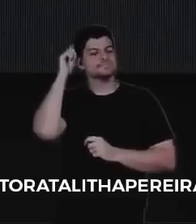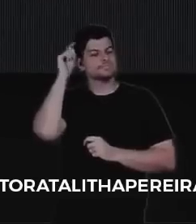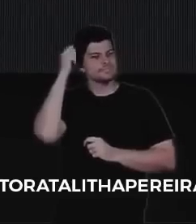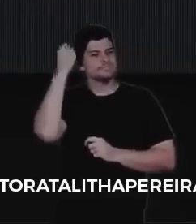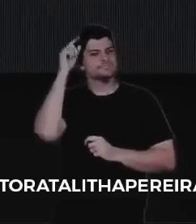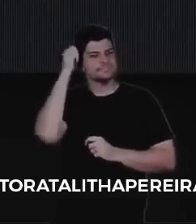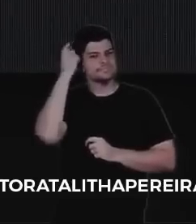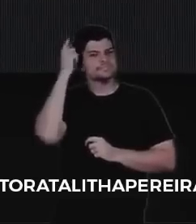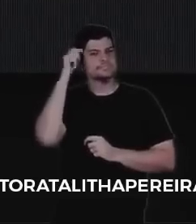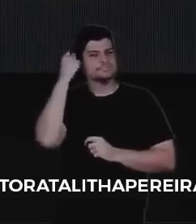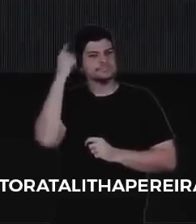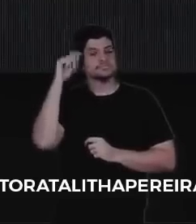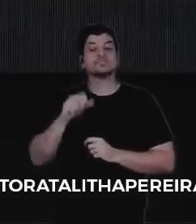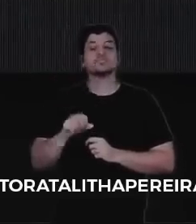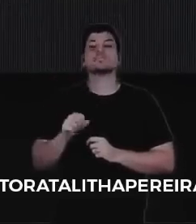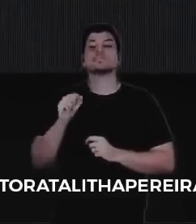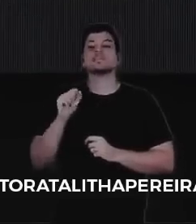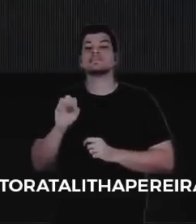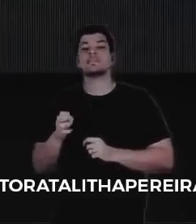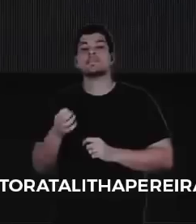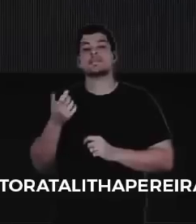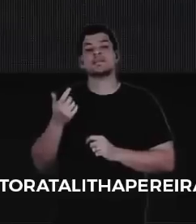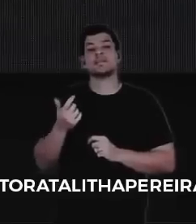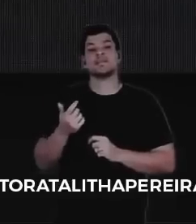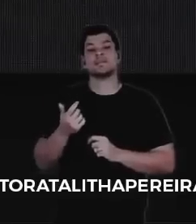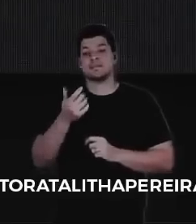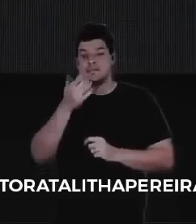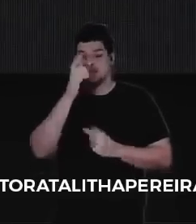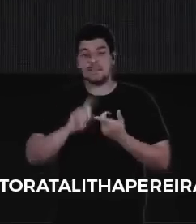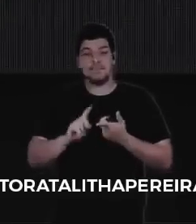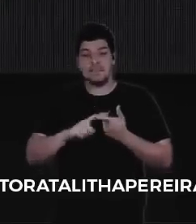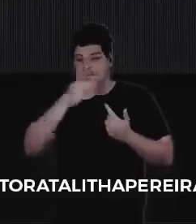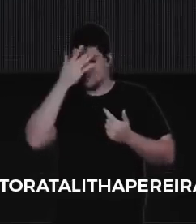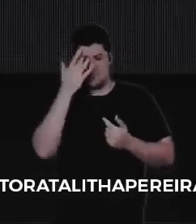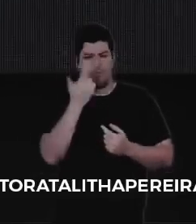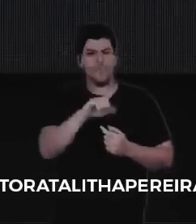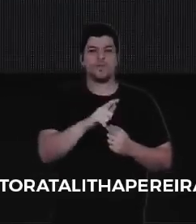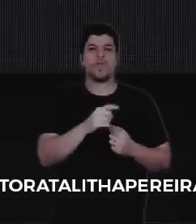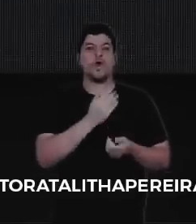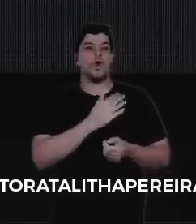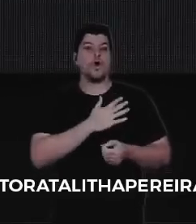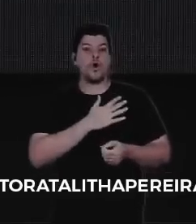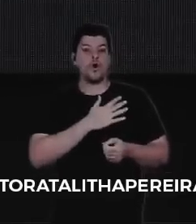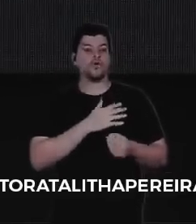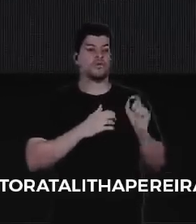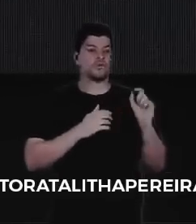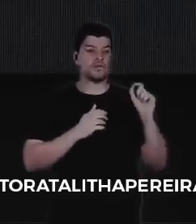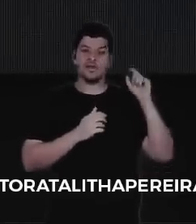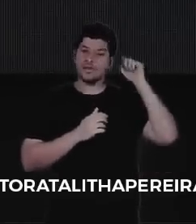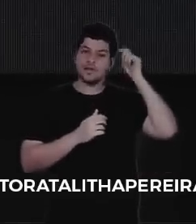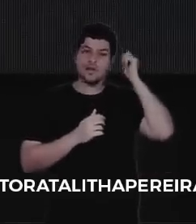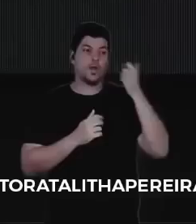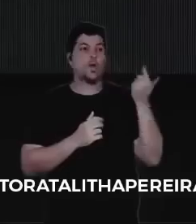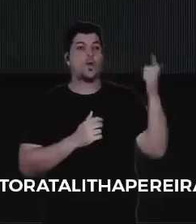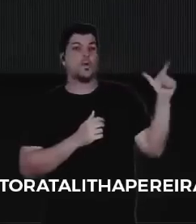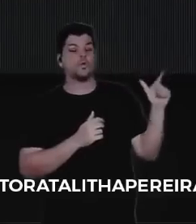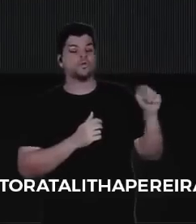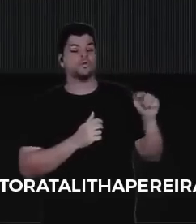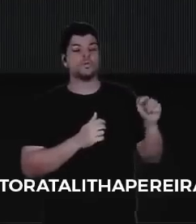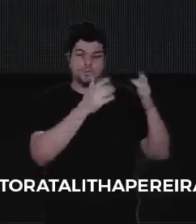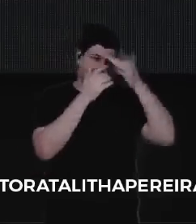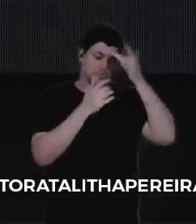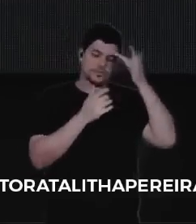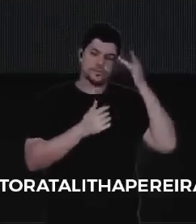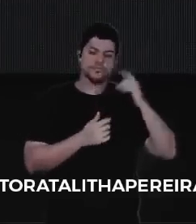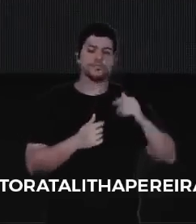Quando não tem o hábito de mexer no cabelo de outra pessoa. Eu tenho um hábito, eu gosto de mexer na minha orelhinha. É. Eu